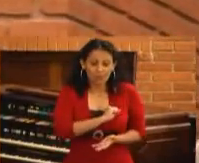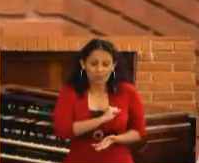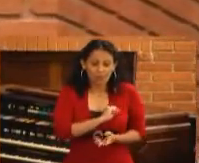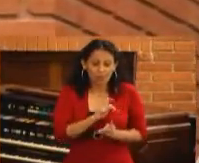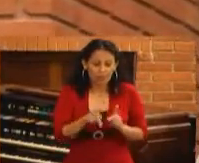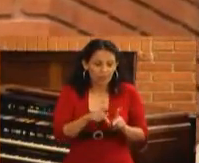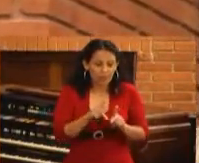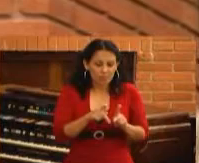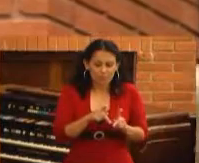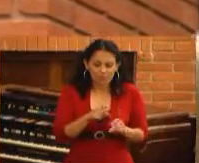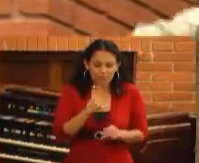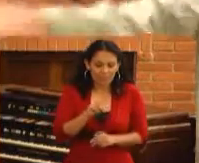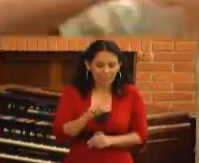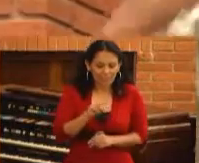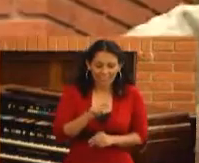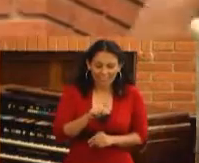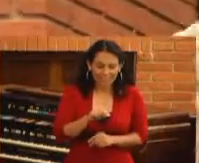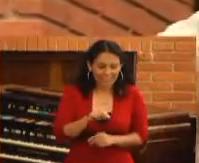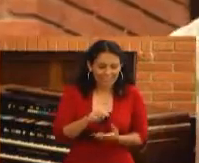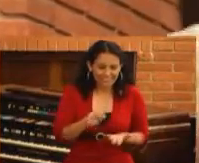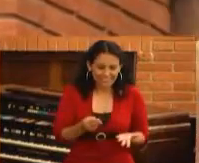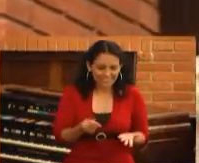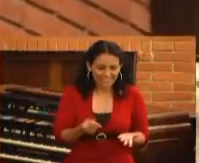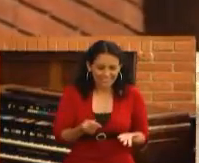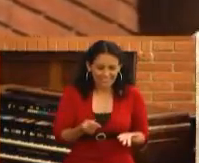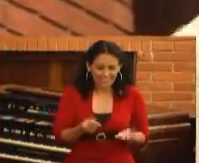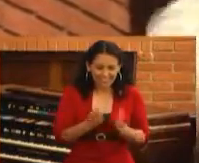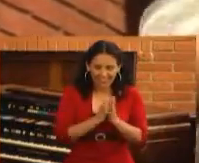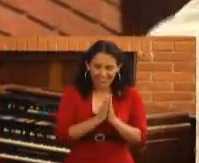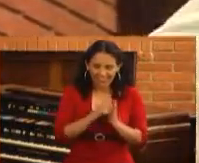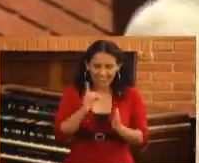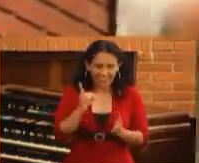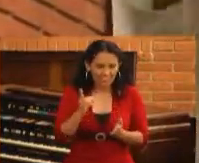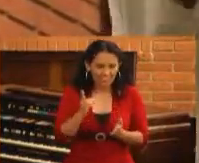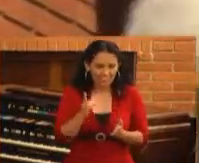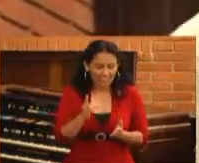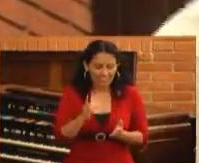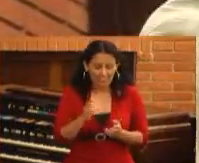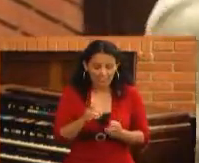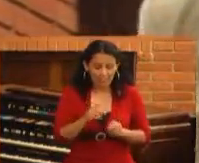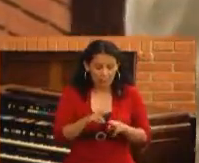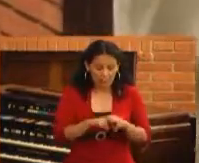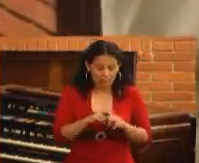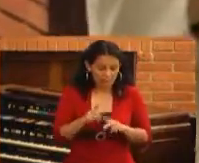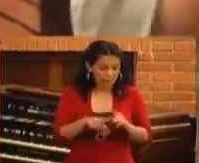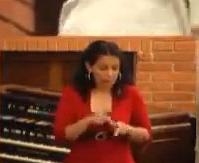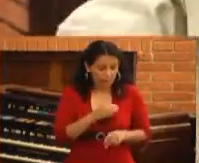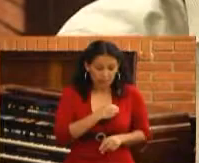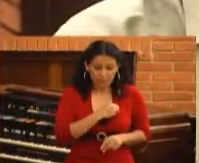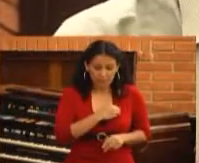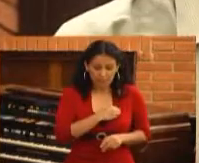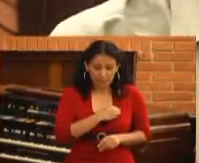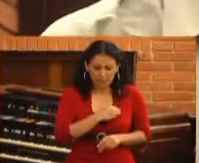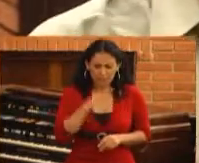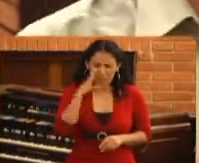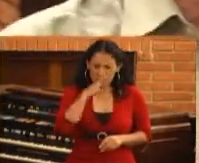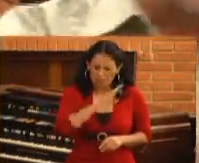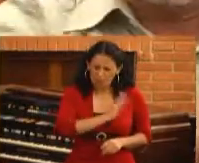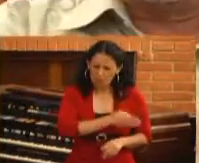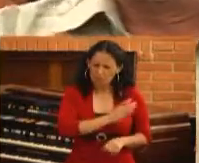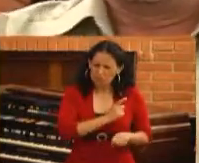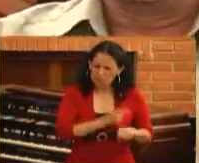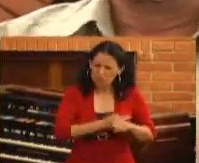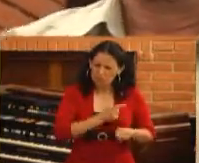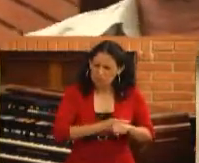sabe, por causa de um pecador terrível e miserável que não sabe agradecer nunca, que sou